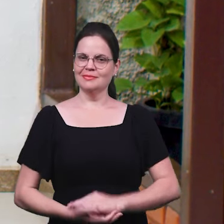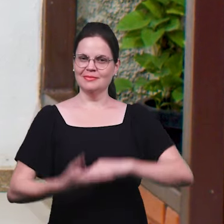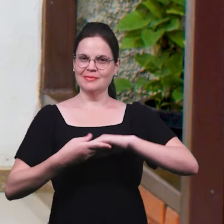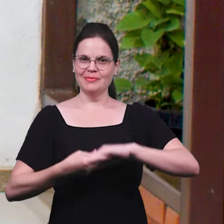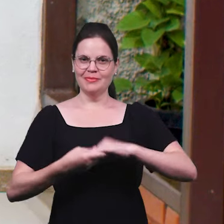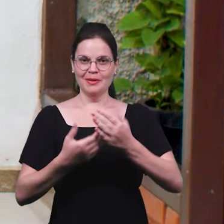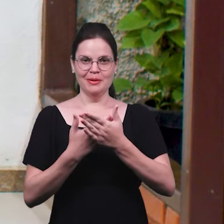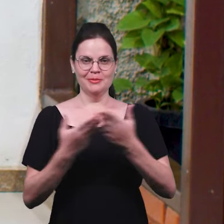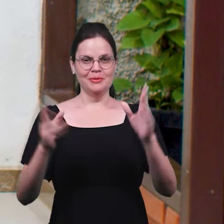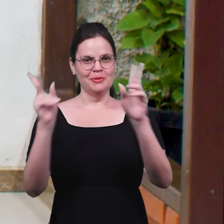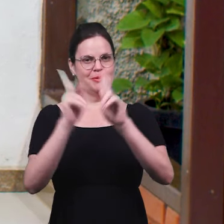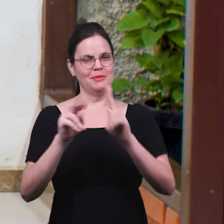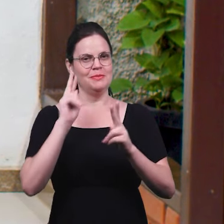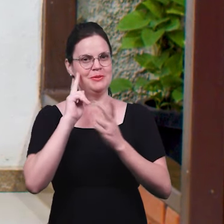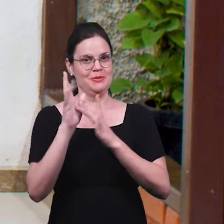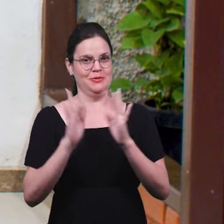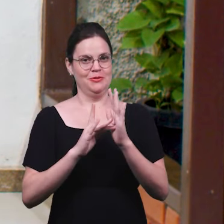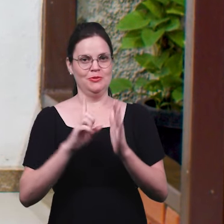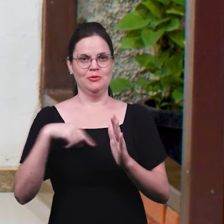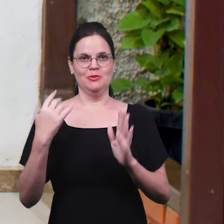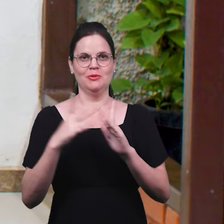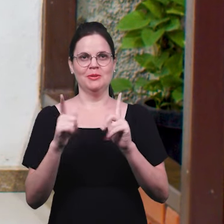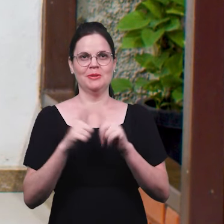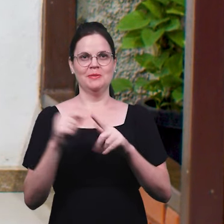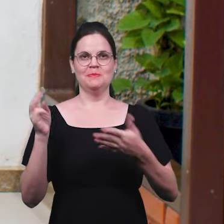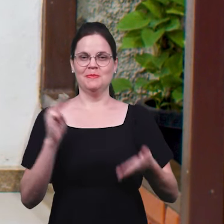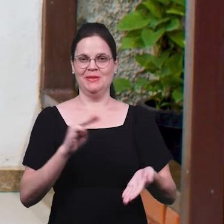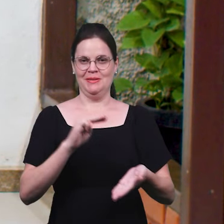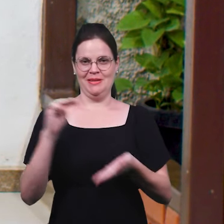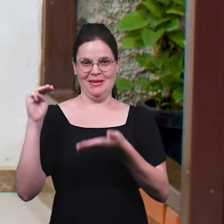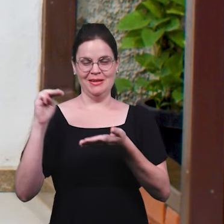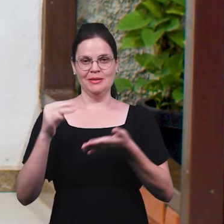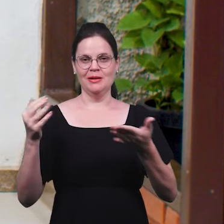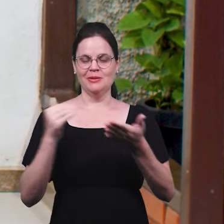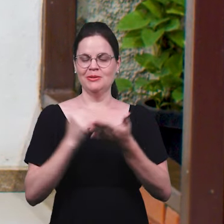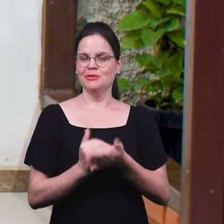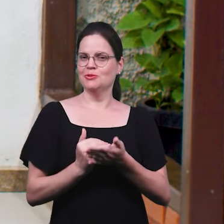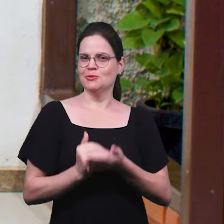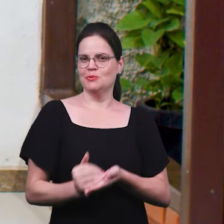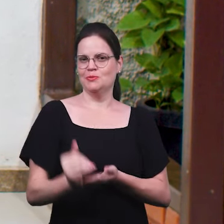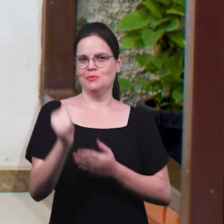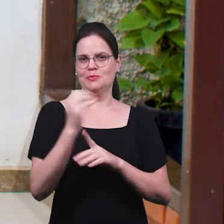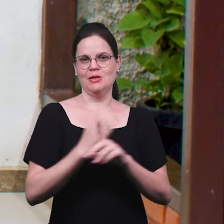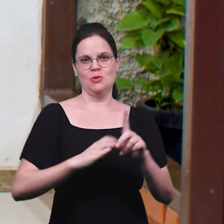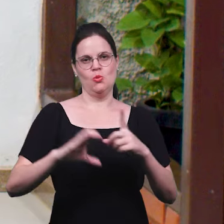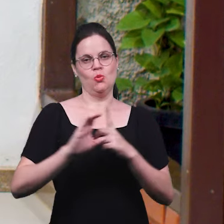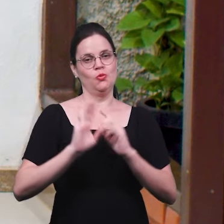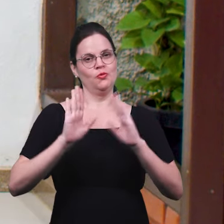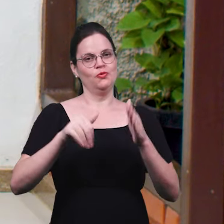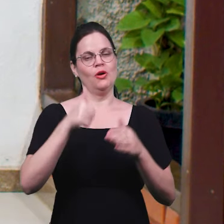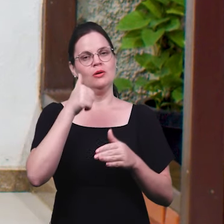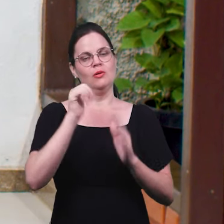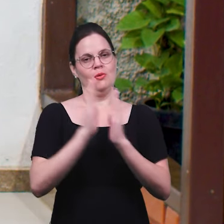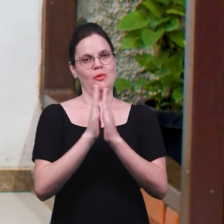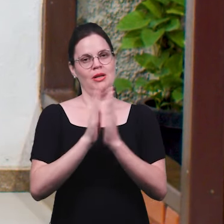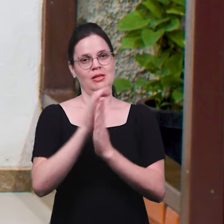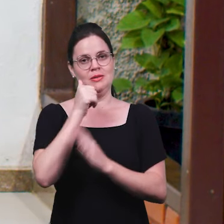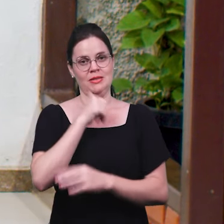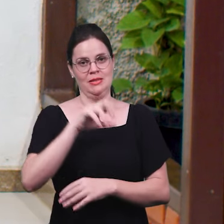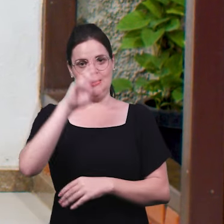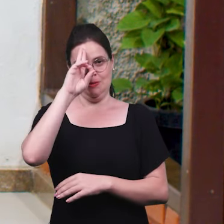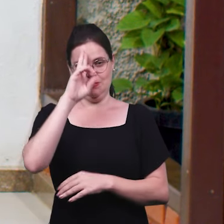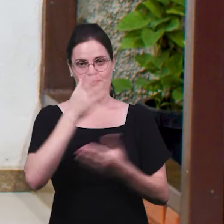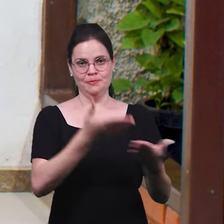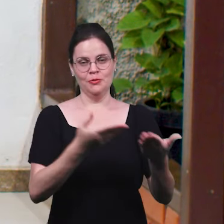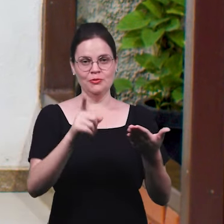A paz do Senhor Jesus, somos da Igreja Cristã Maranata, vamos dar início ao culto de oração das senhoras.